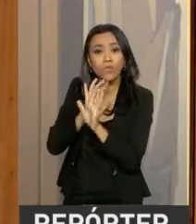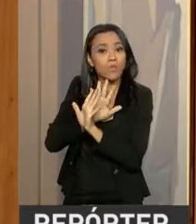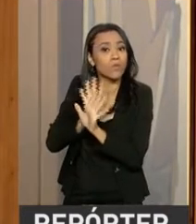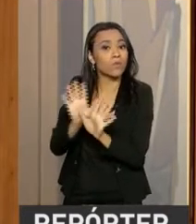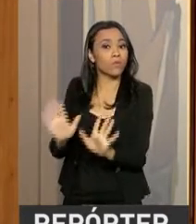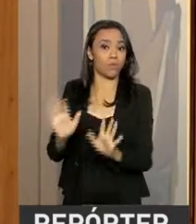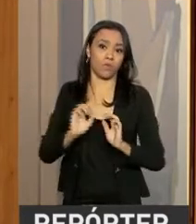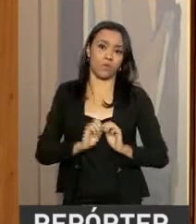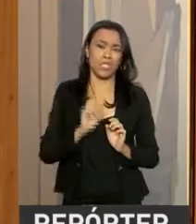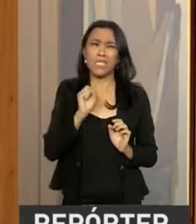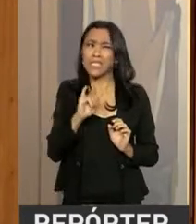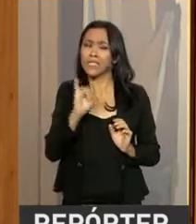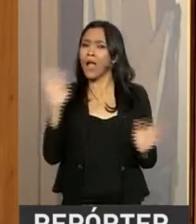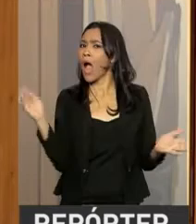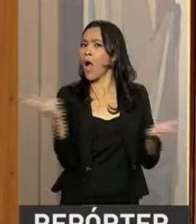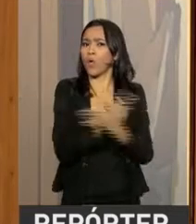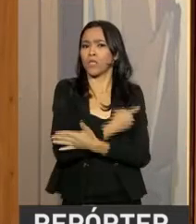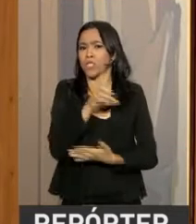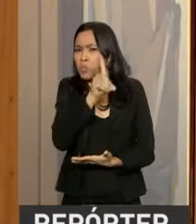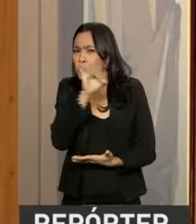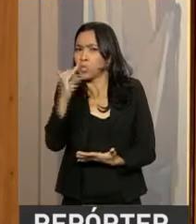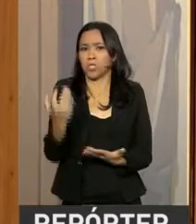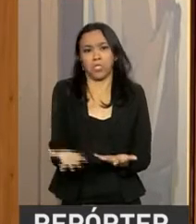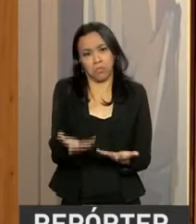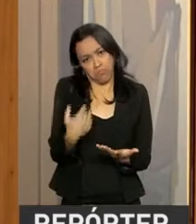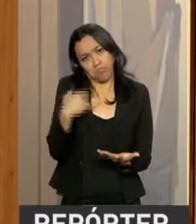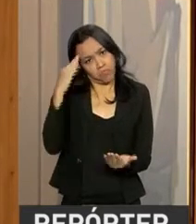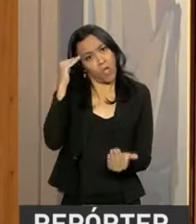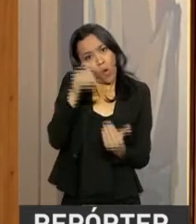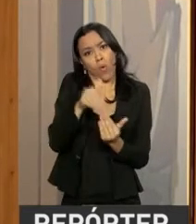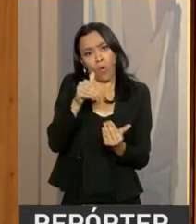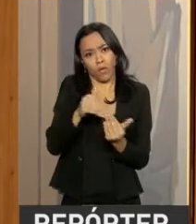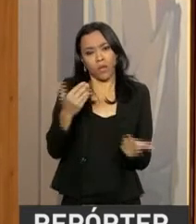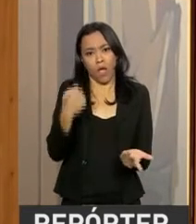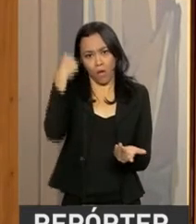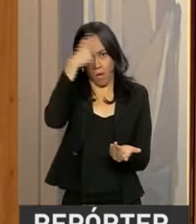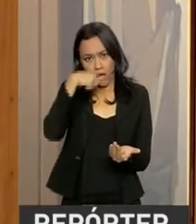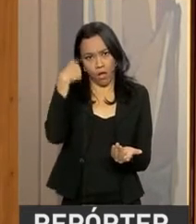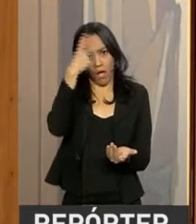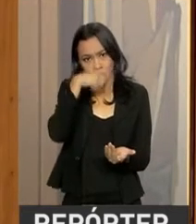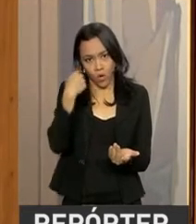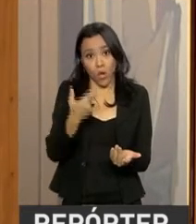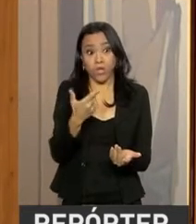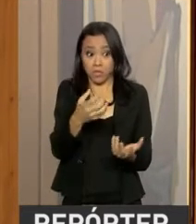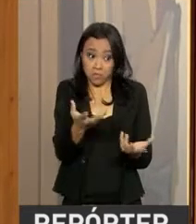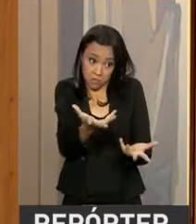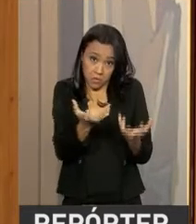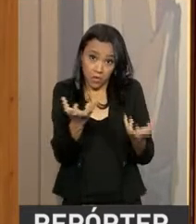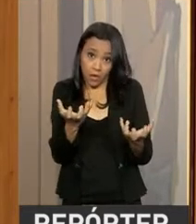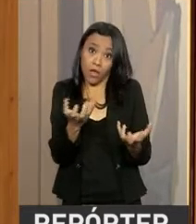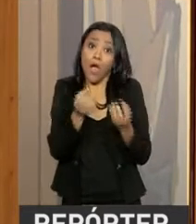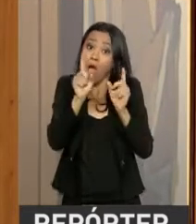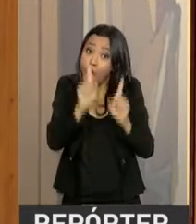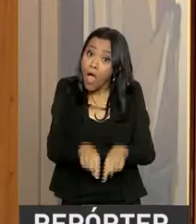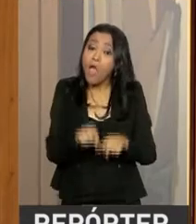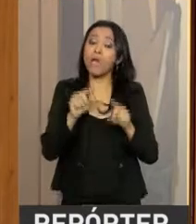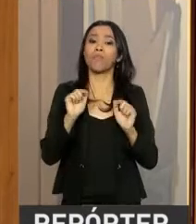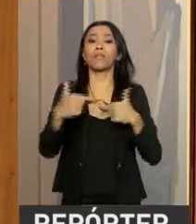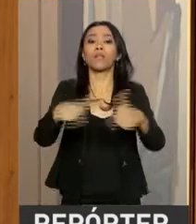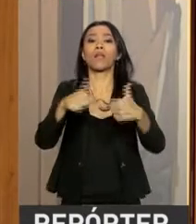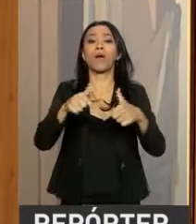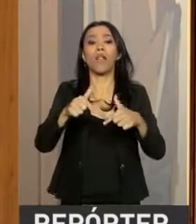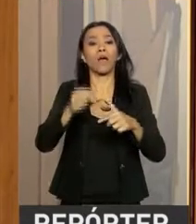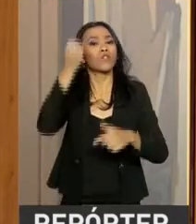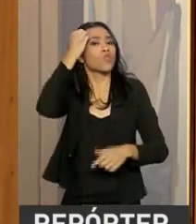do que discutida se um dia for digamos assim a corrida pela força dos trabalhadores será para que o trabalhador